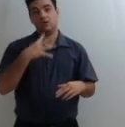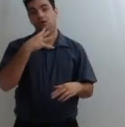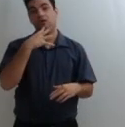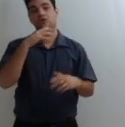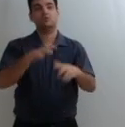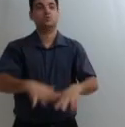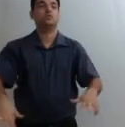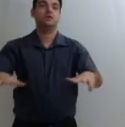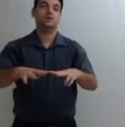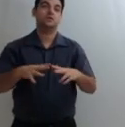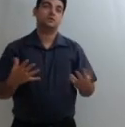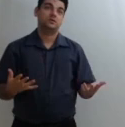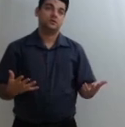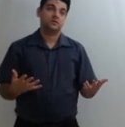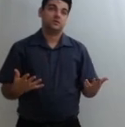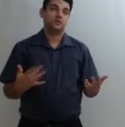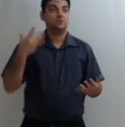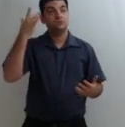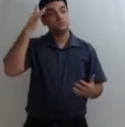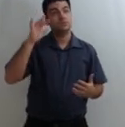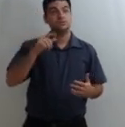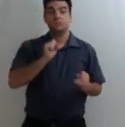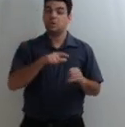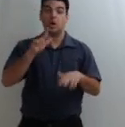concreto. Não sei se algum colega gostaria de complementar.